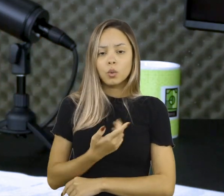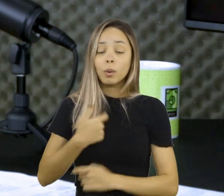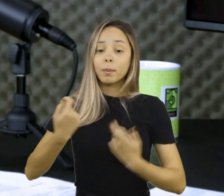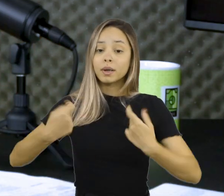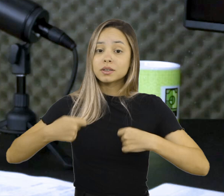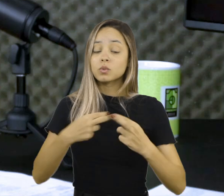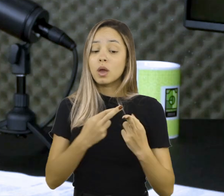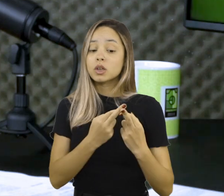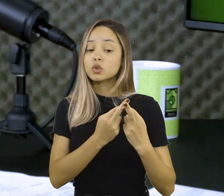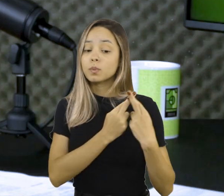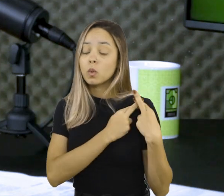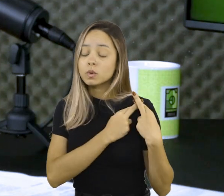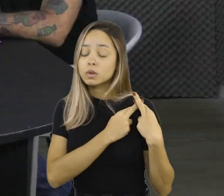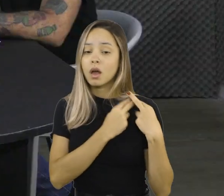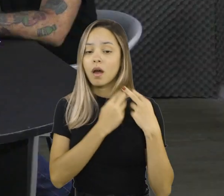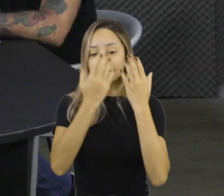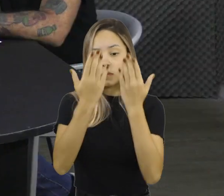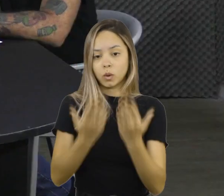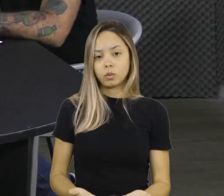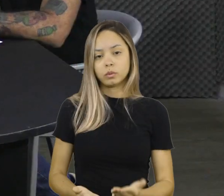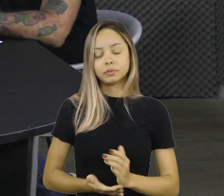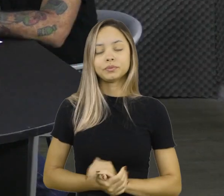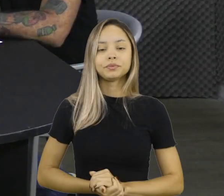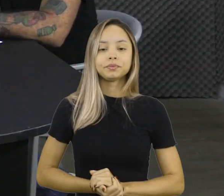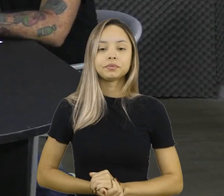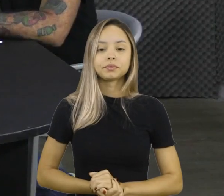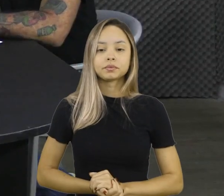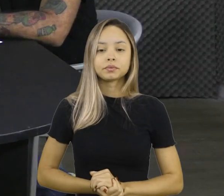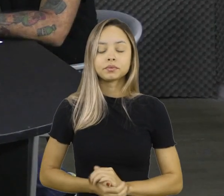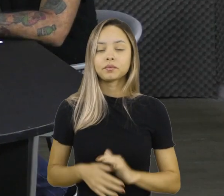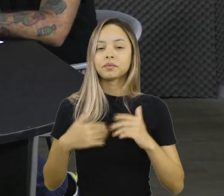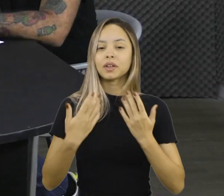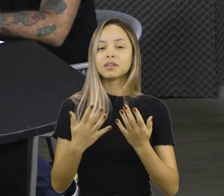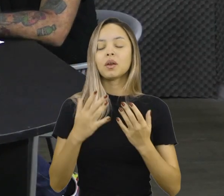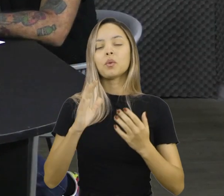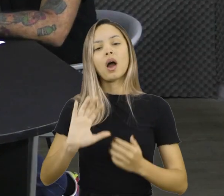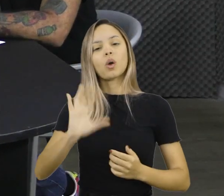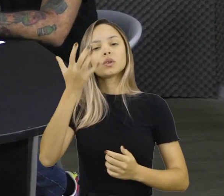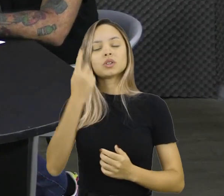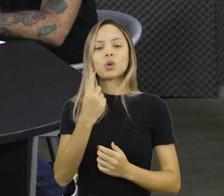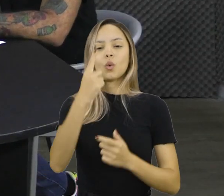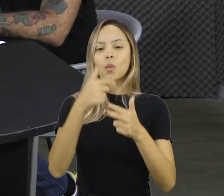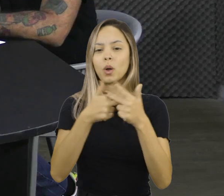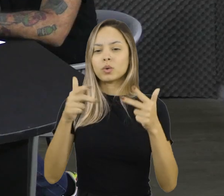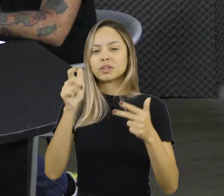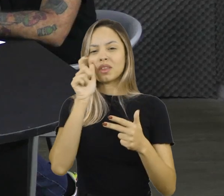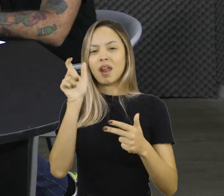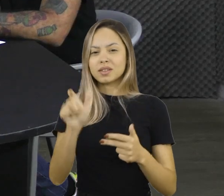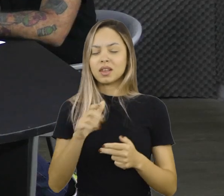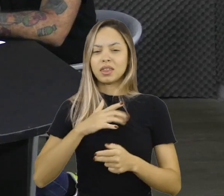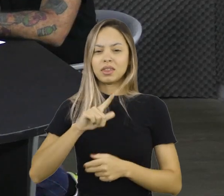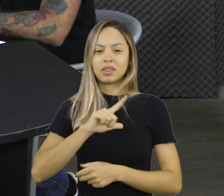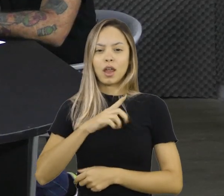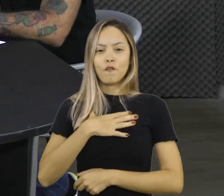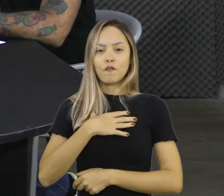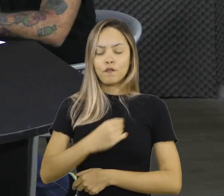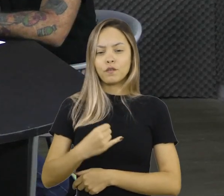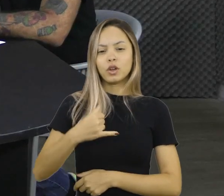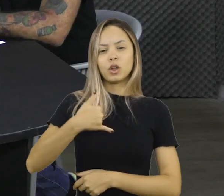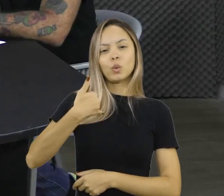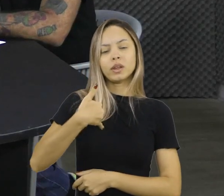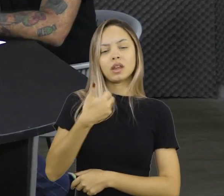ele agora Nilma aconteceu uma coisa interessante comigo eu tenho um filho de 6 anos aí no ano passado eu fui